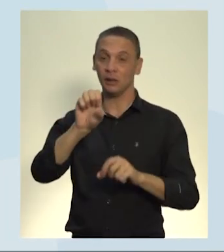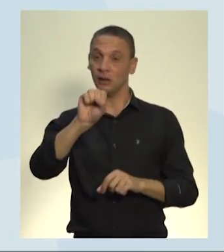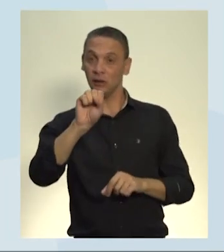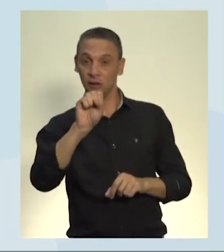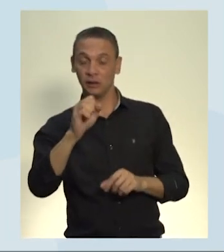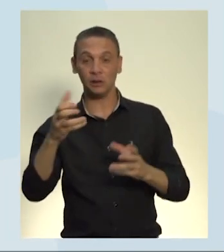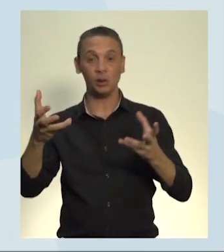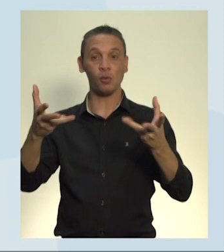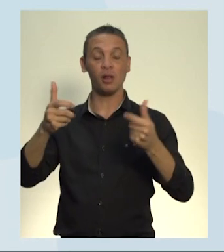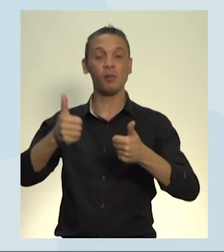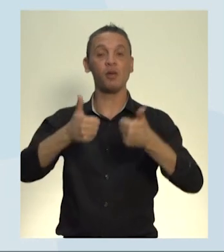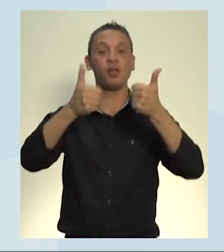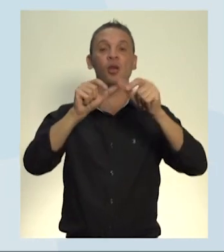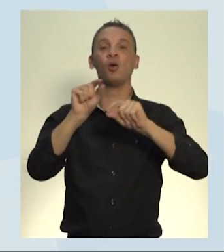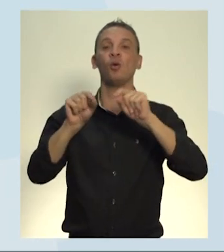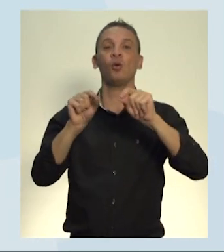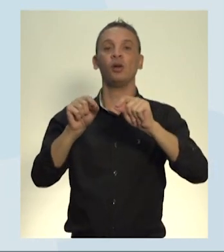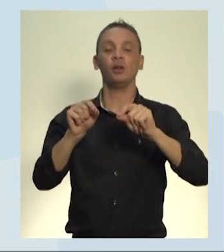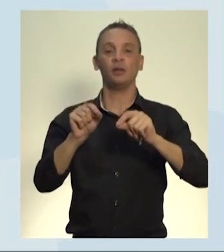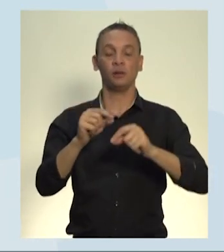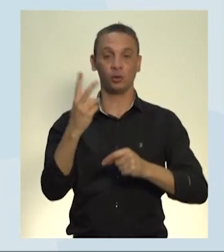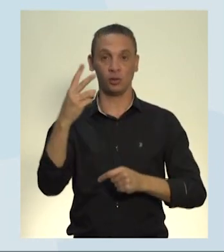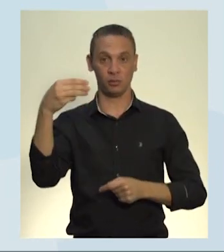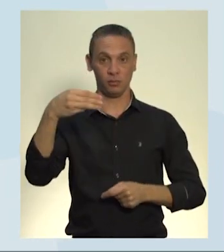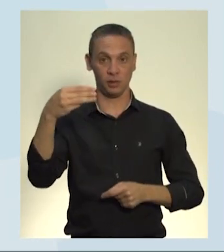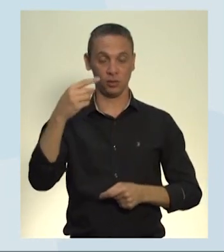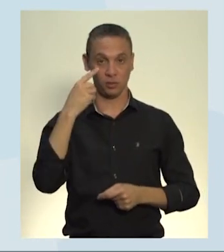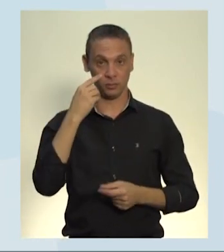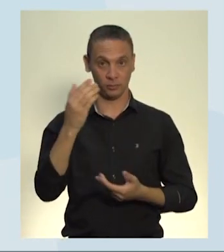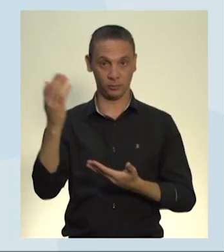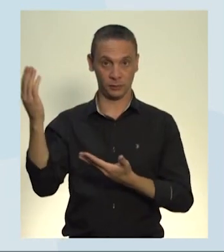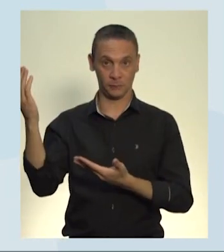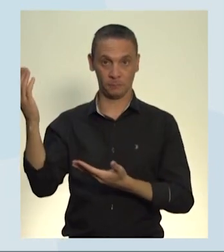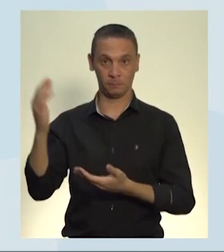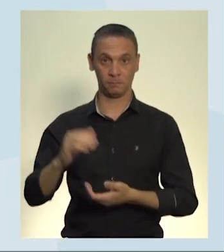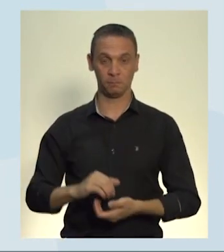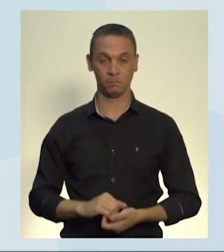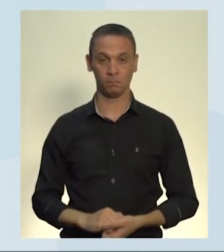sim na maioria, é como pode melhorar. 2 minutos e a gente já volta.